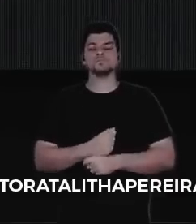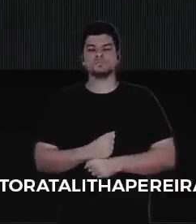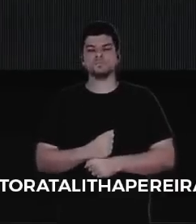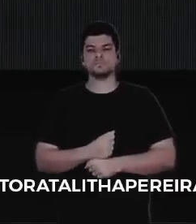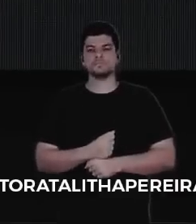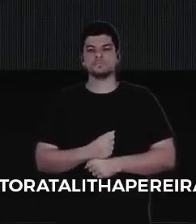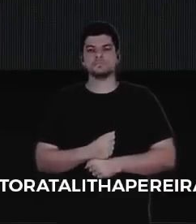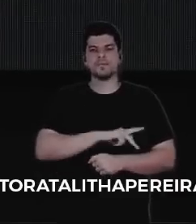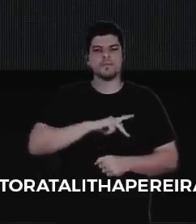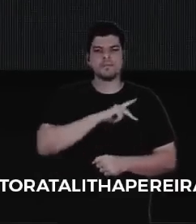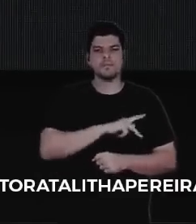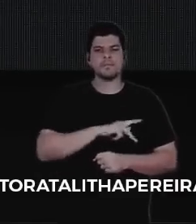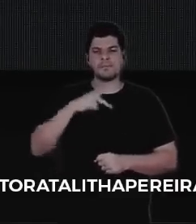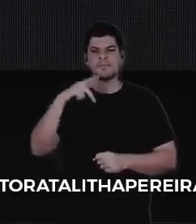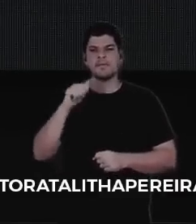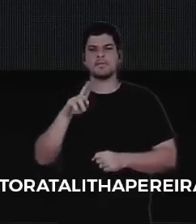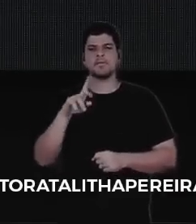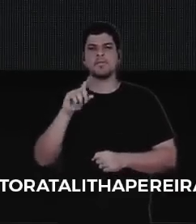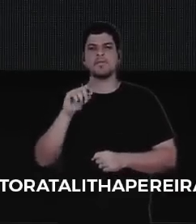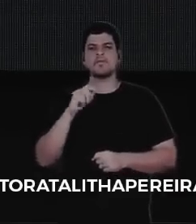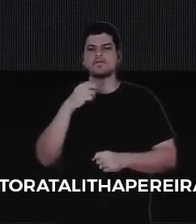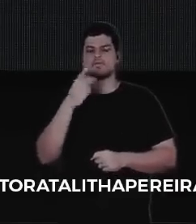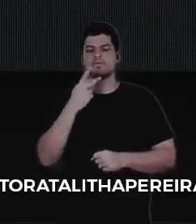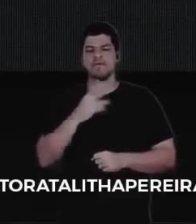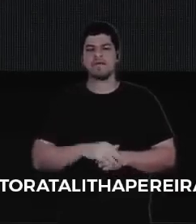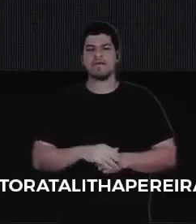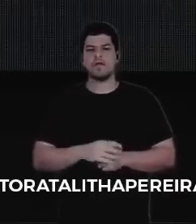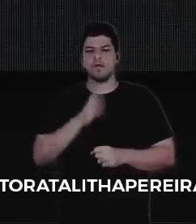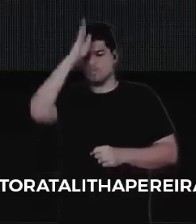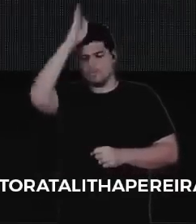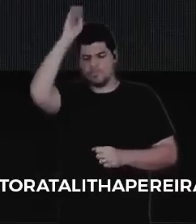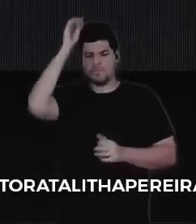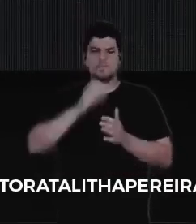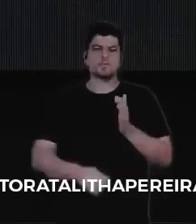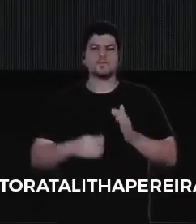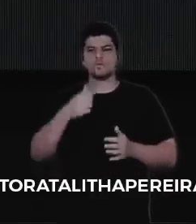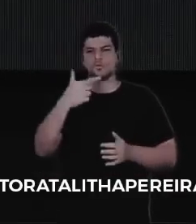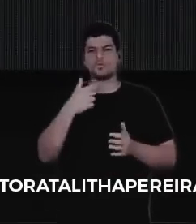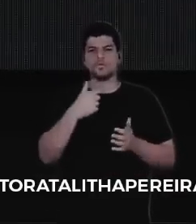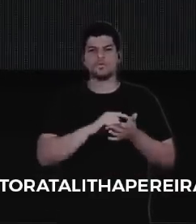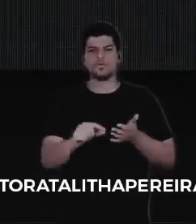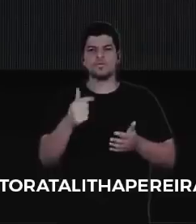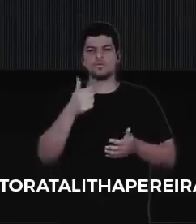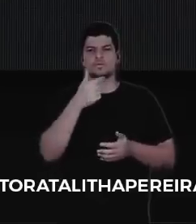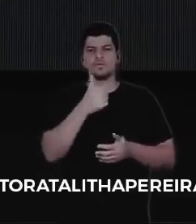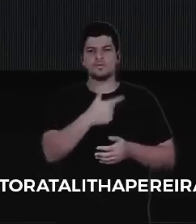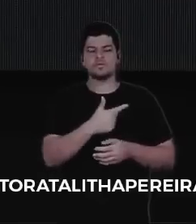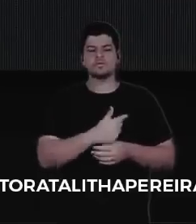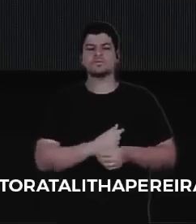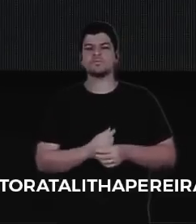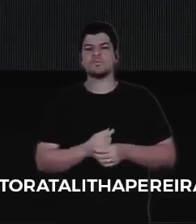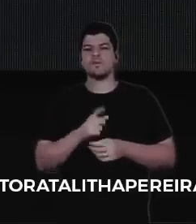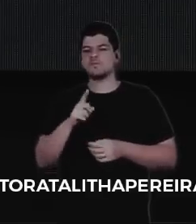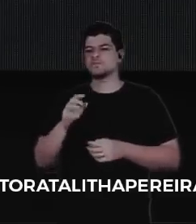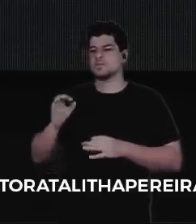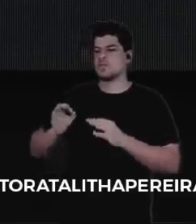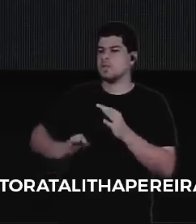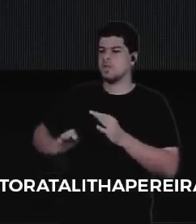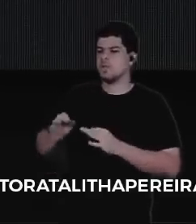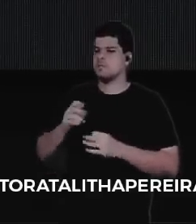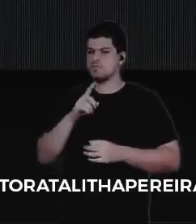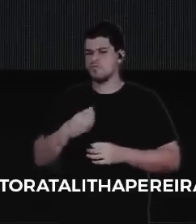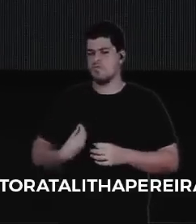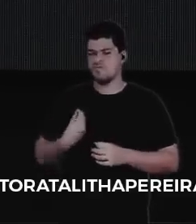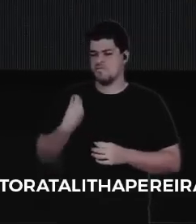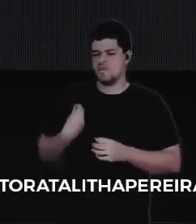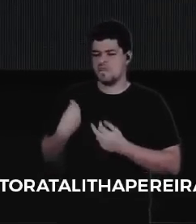Paulo fala algo tão interessante em Romanos 12, 2. Não se amoldem ao padrão deste mundo.